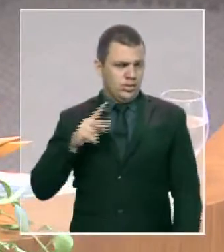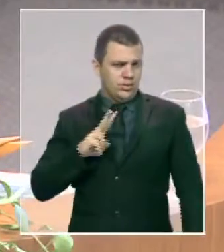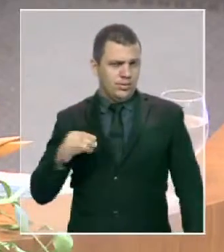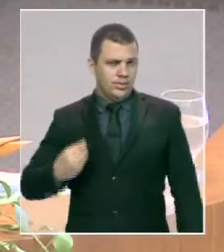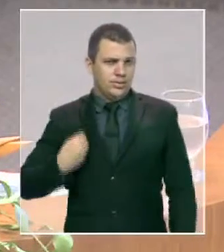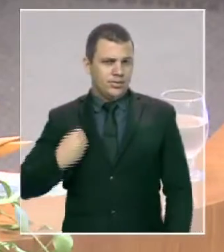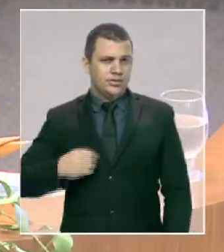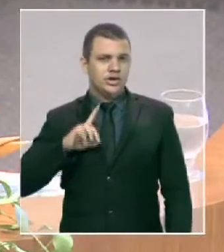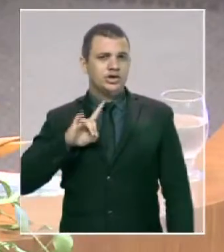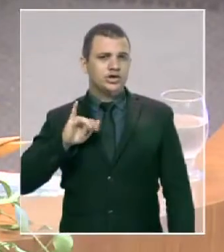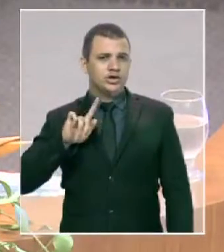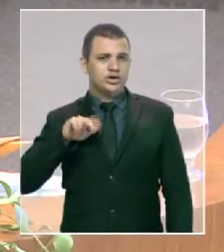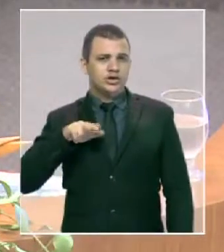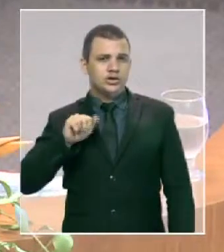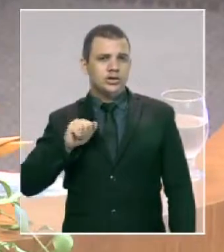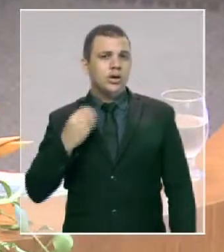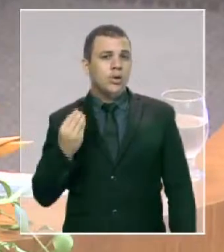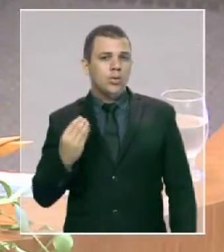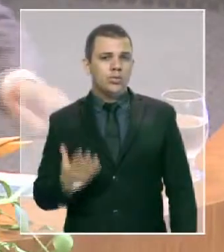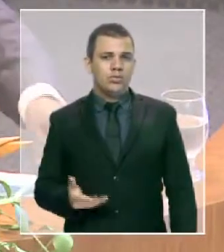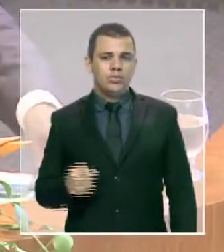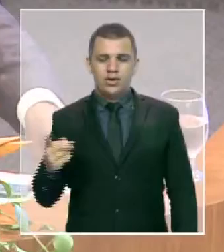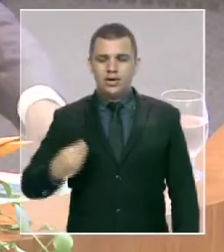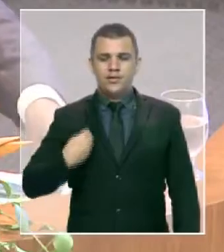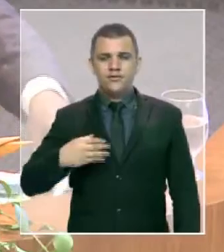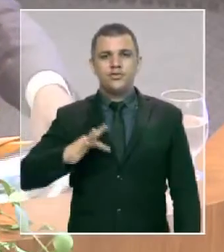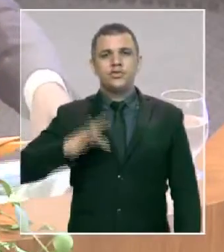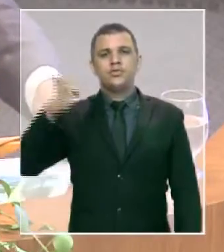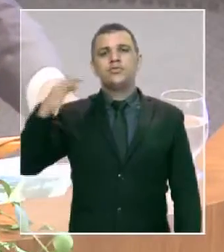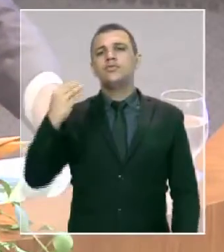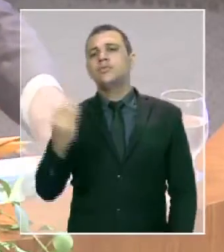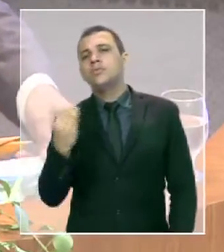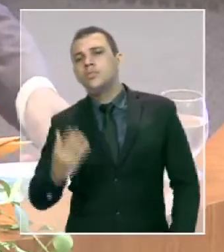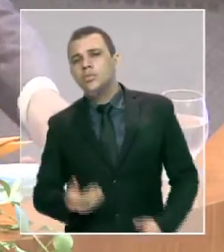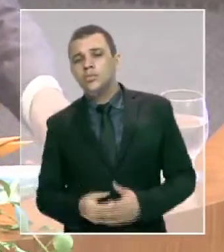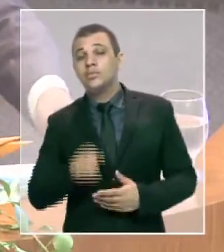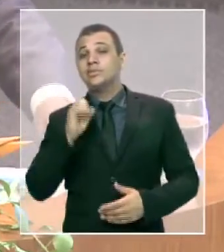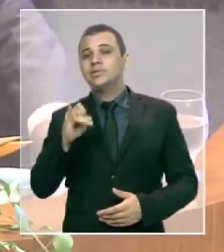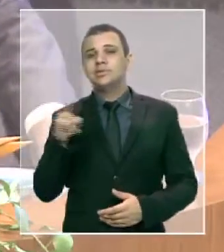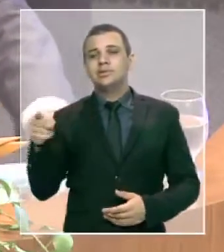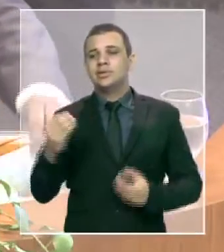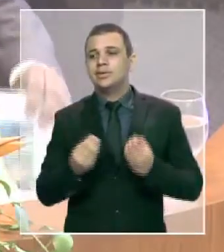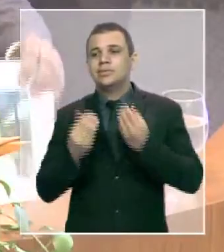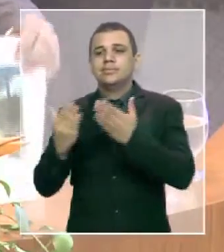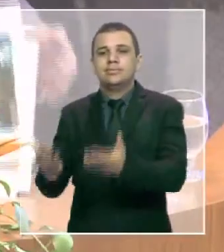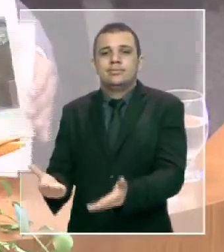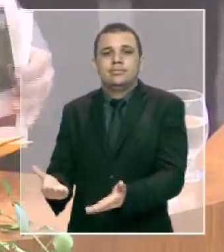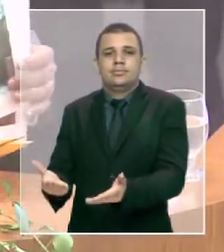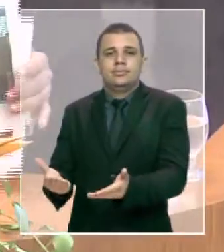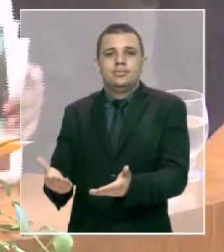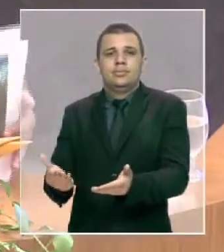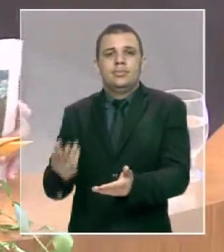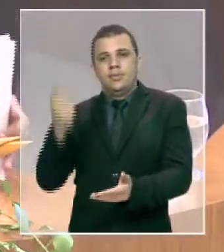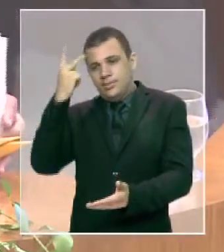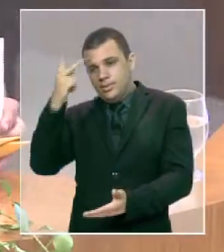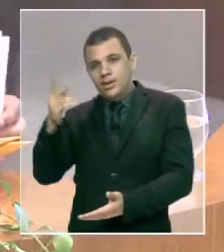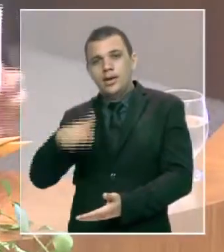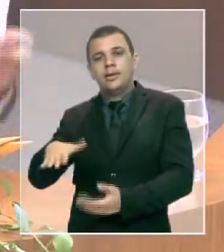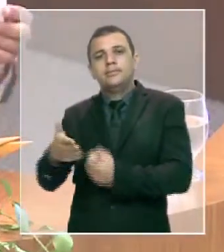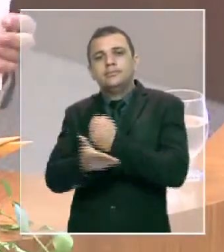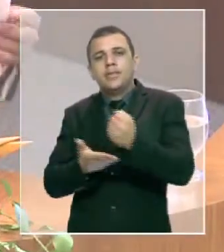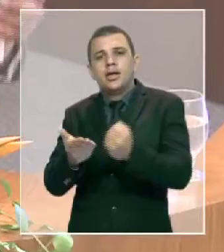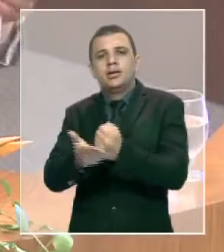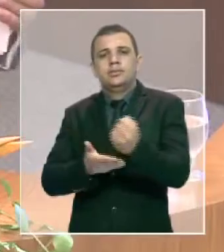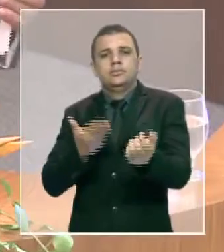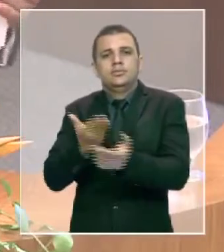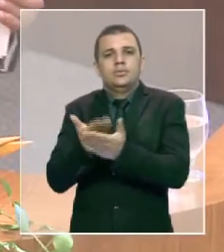dignidade? Como poderão ser alguém na vida se não tem as condições mínimas, básicas?